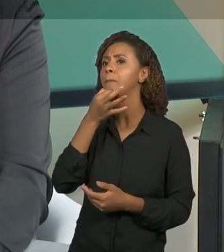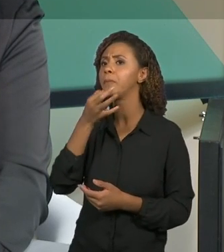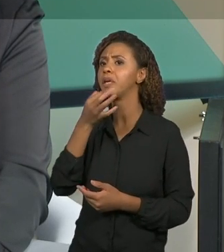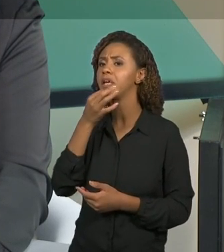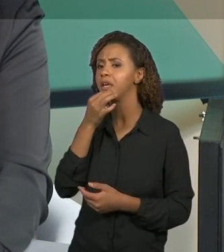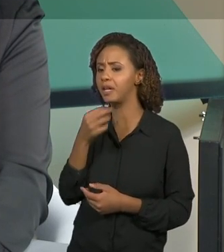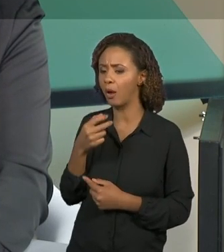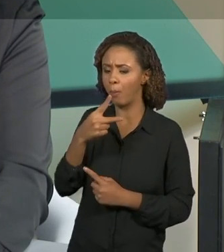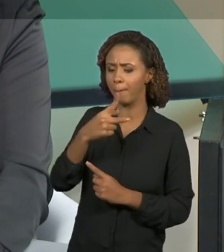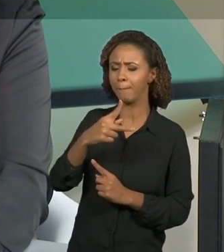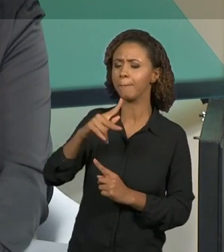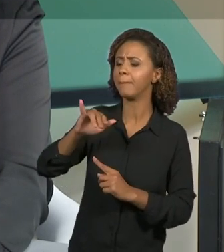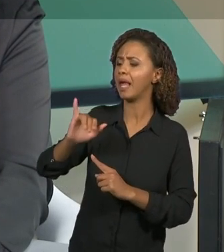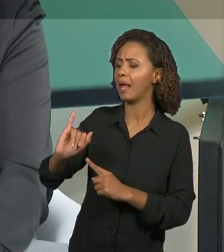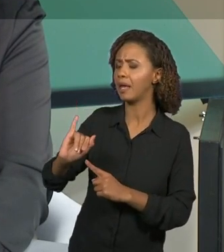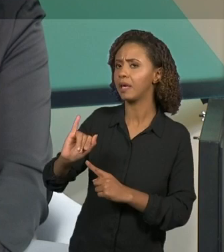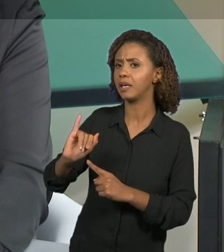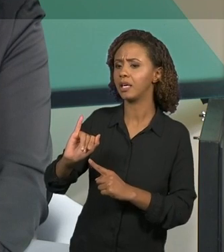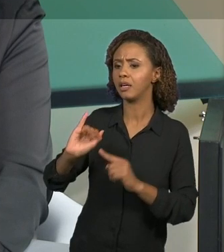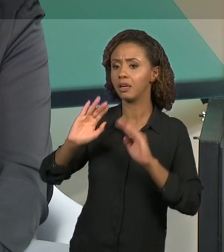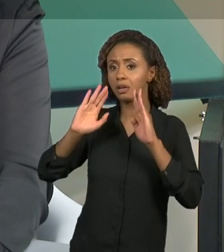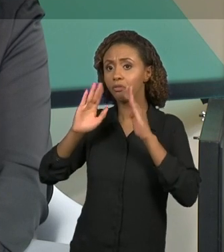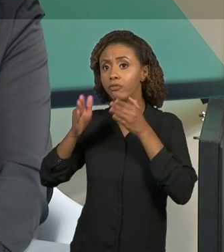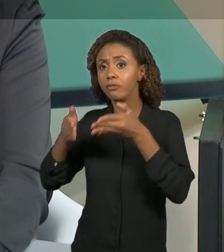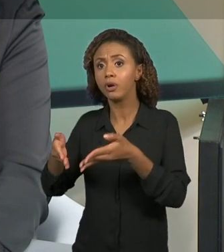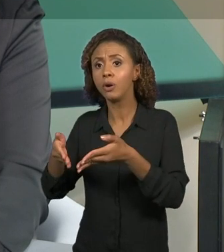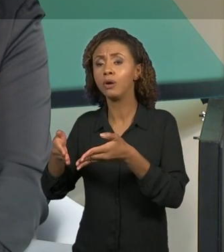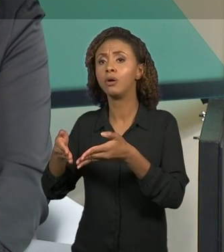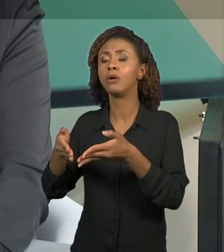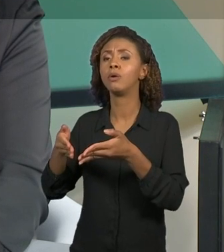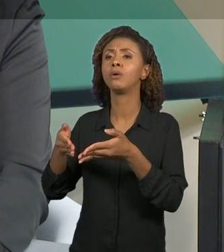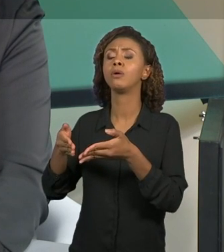projeto integrador com foco